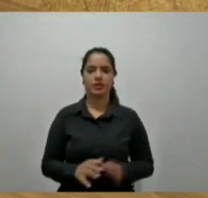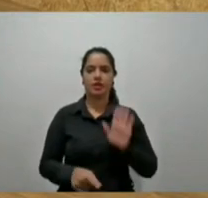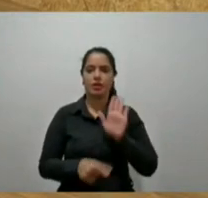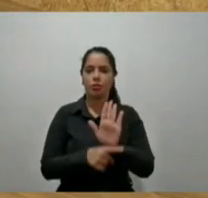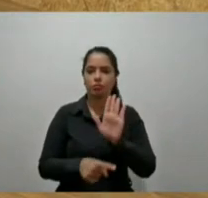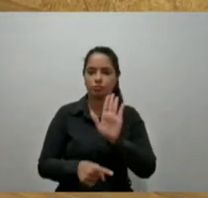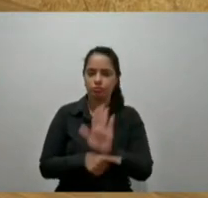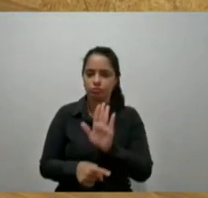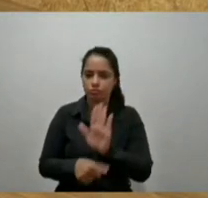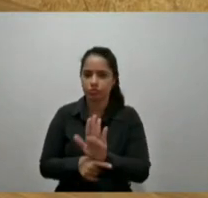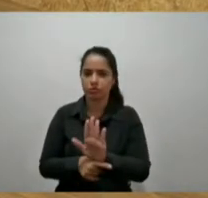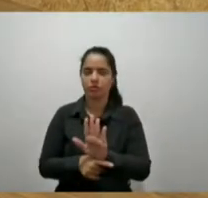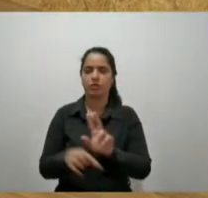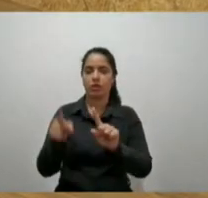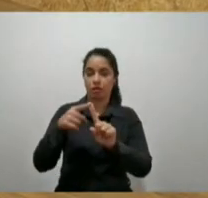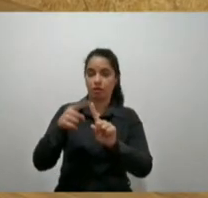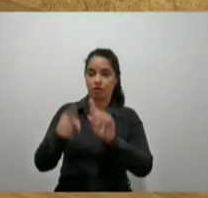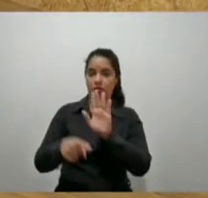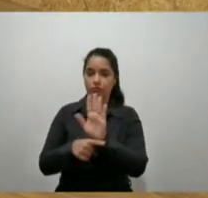de formulador de leis,